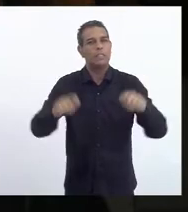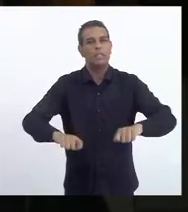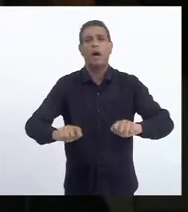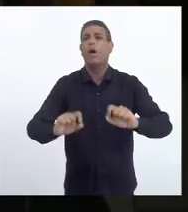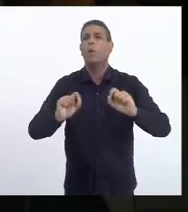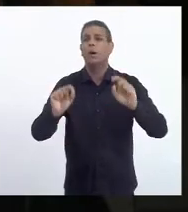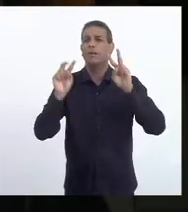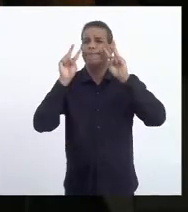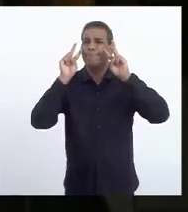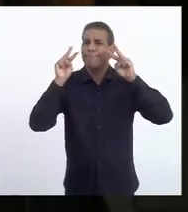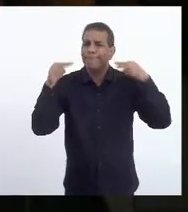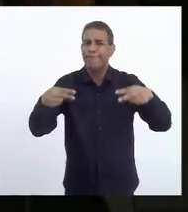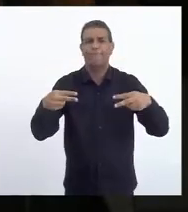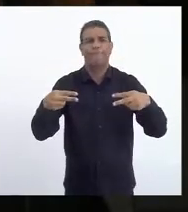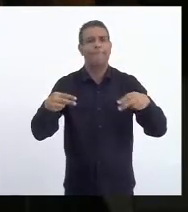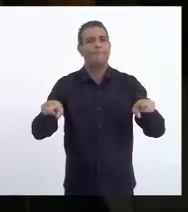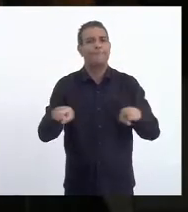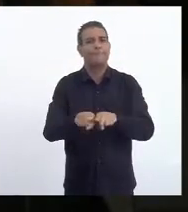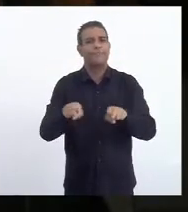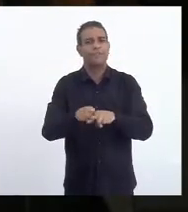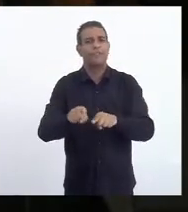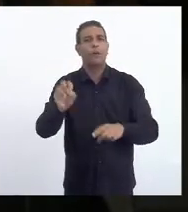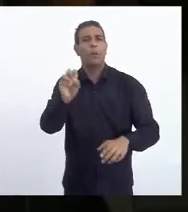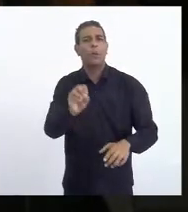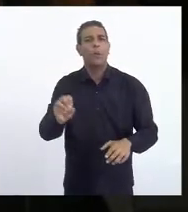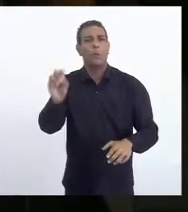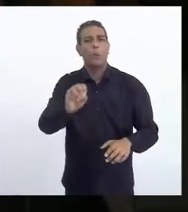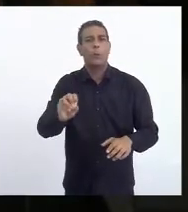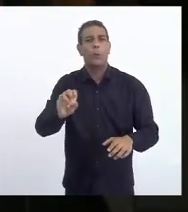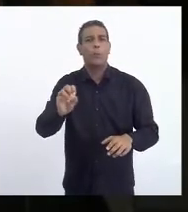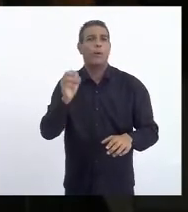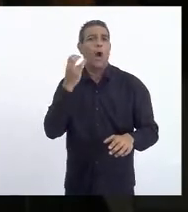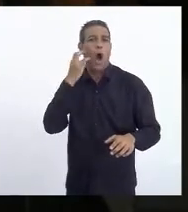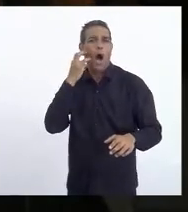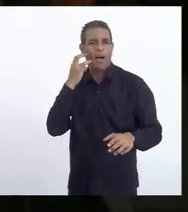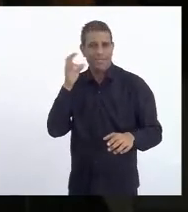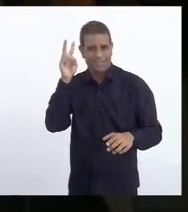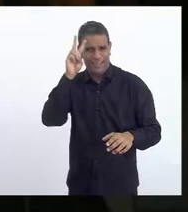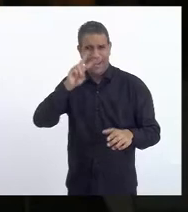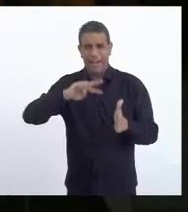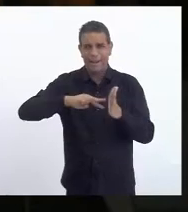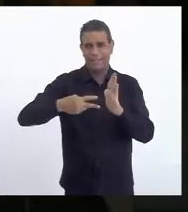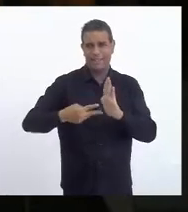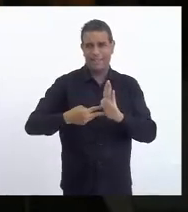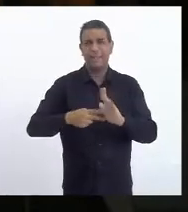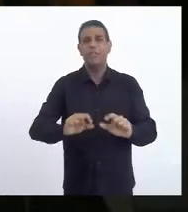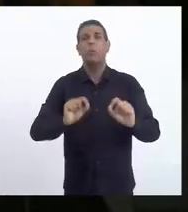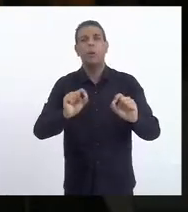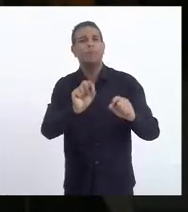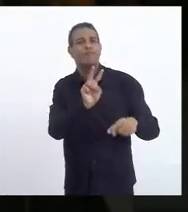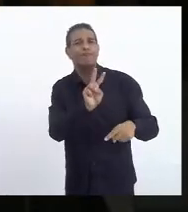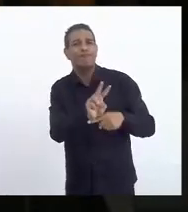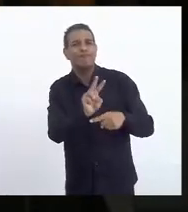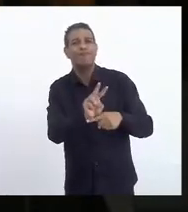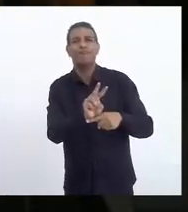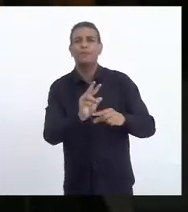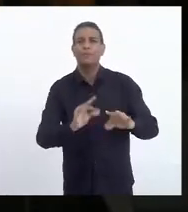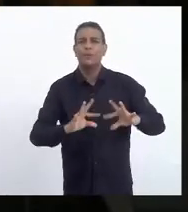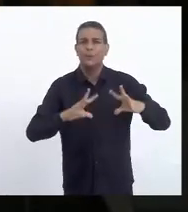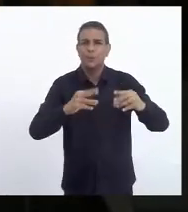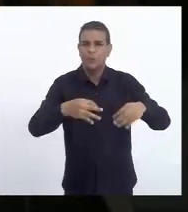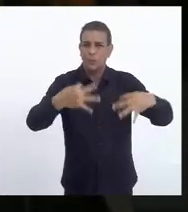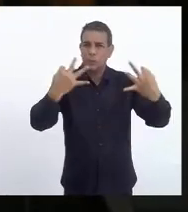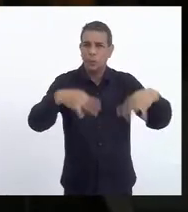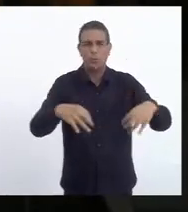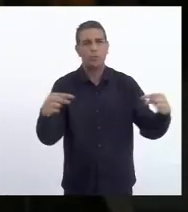signo é de Outubro Rosa e onde prevalece muito